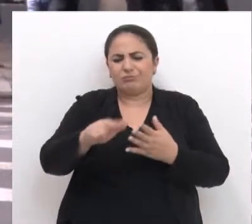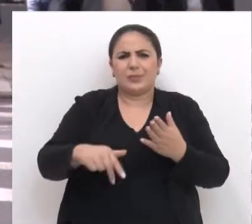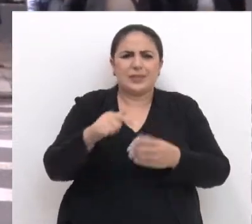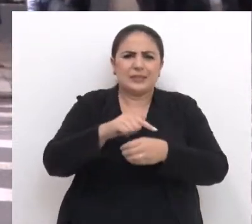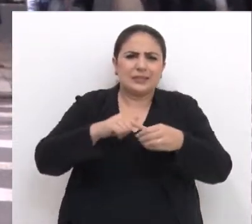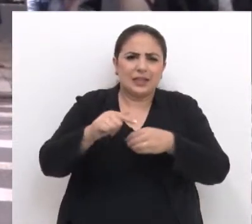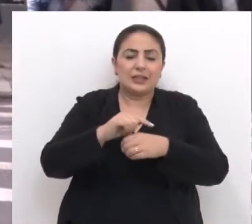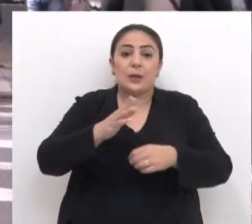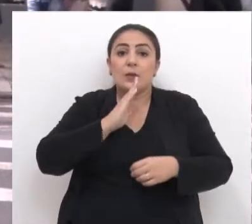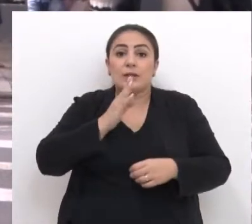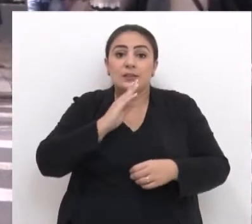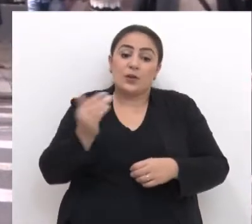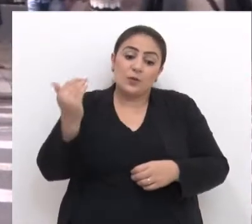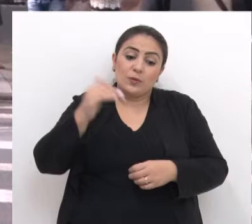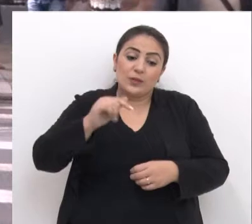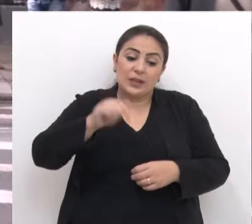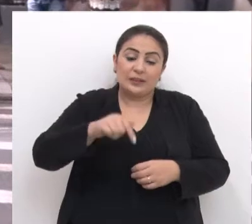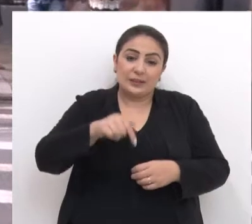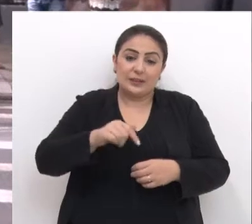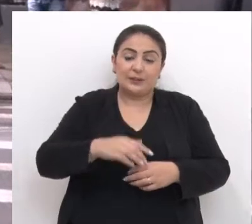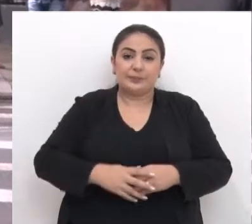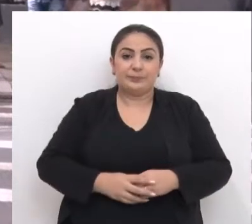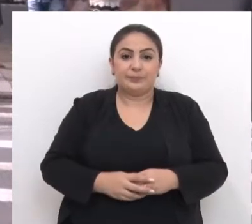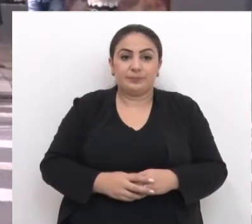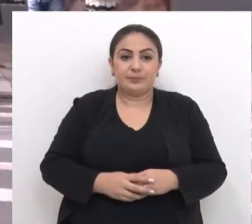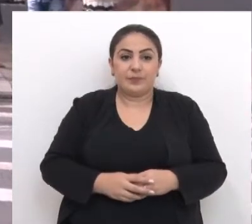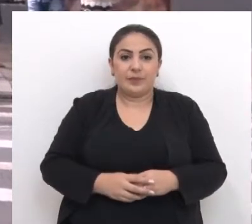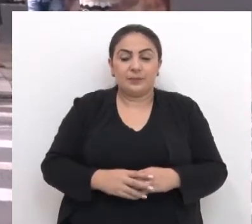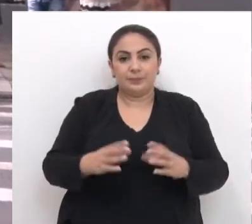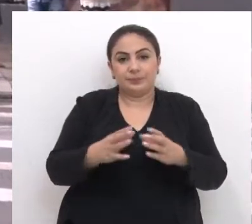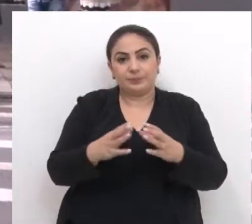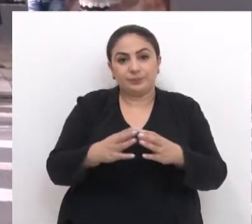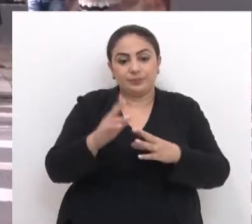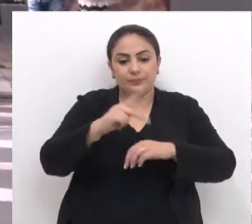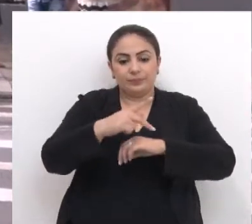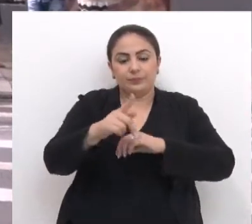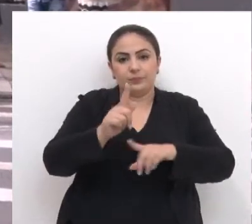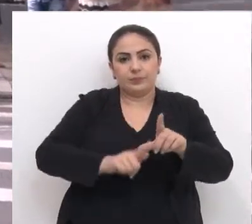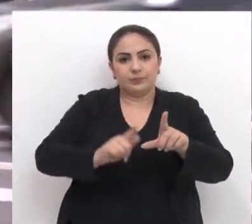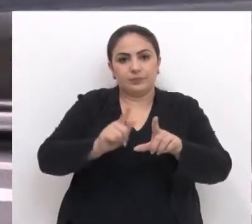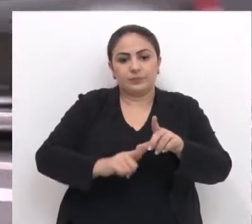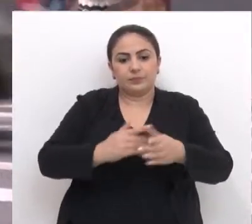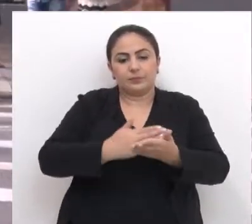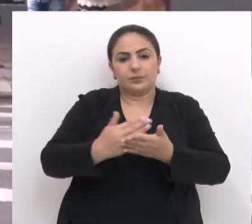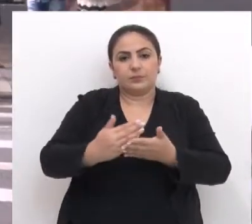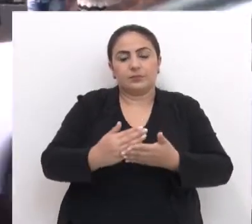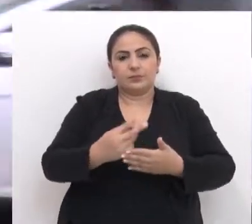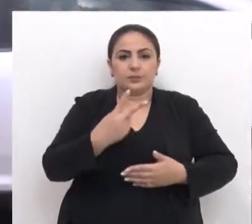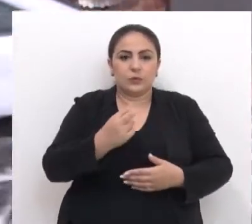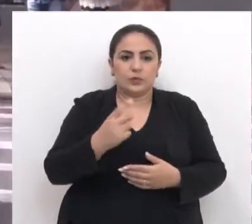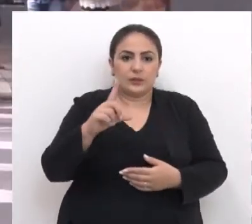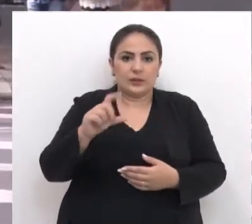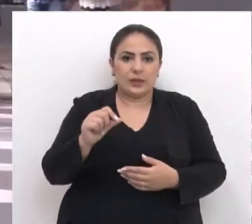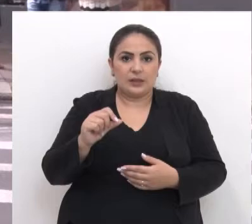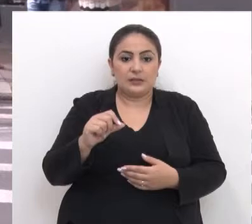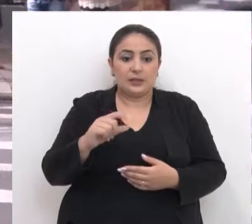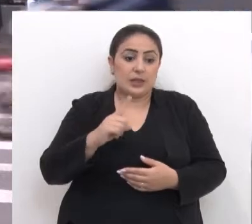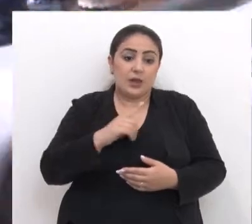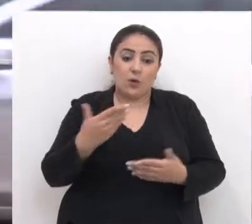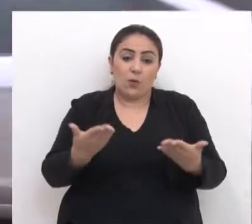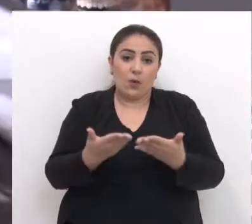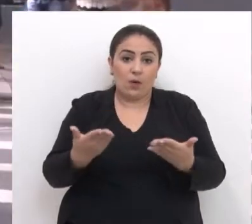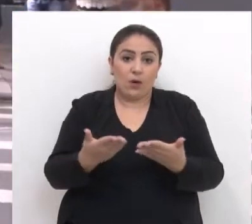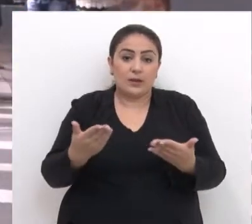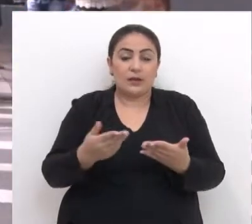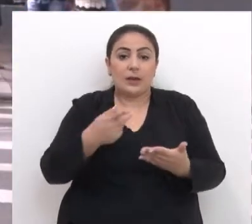muitas alegrias e eu vim parar nesta casa, que é a Academia Passo Fundense de Letras. Entrei em 2010 e da qual